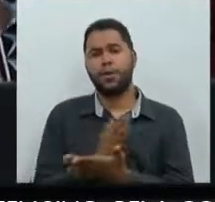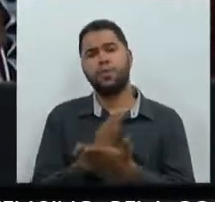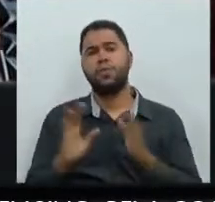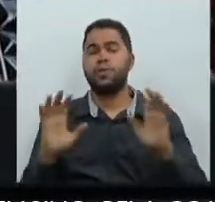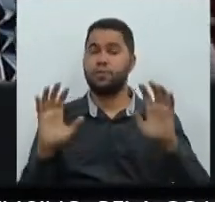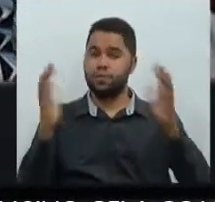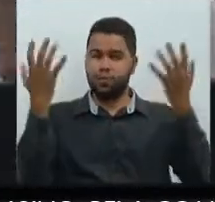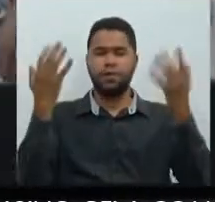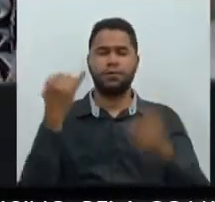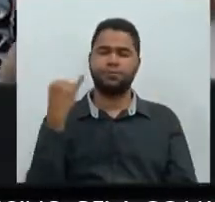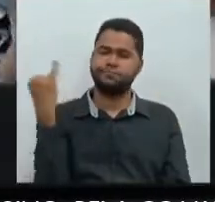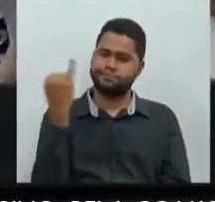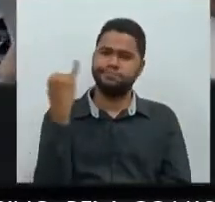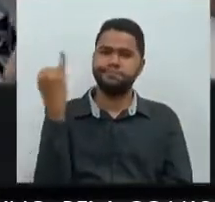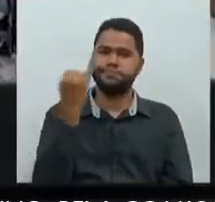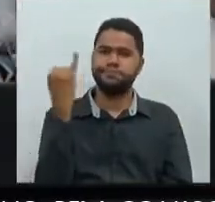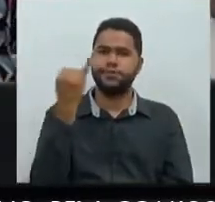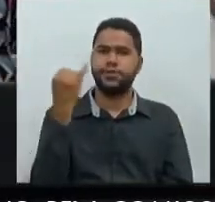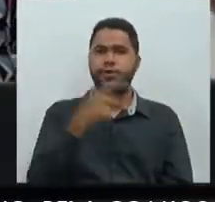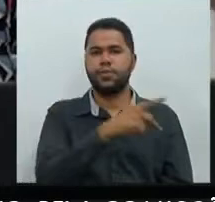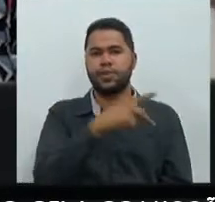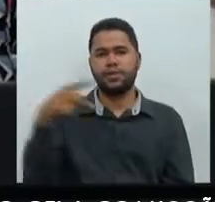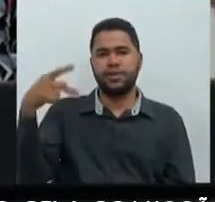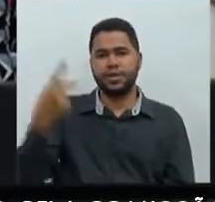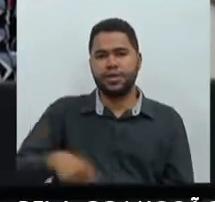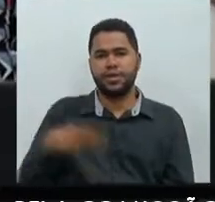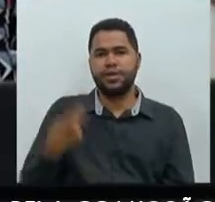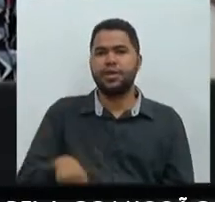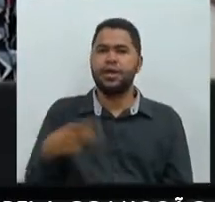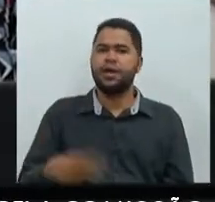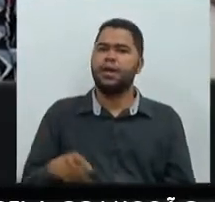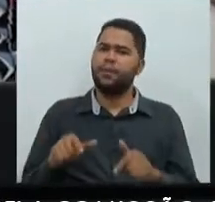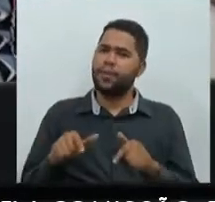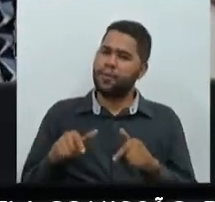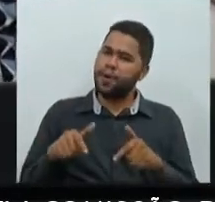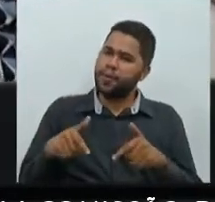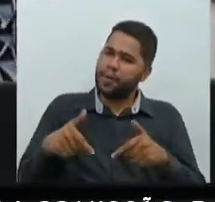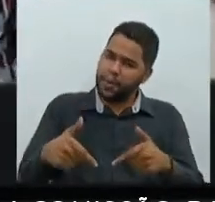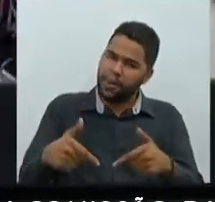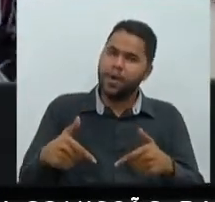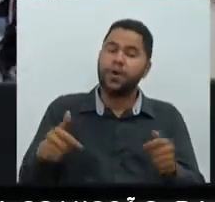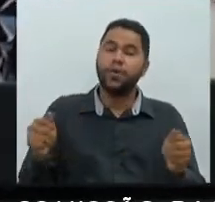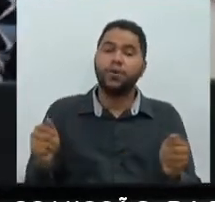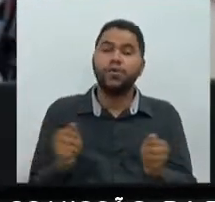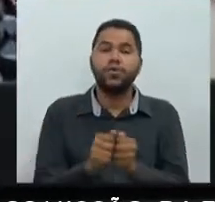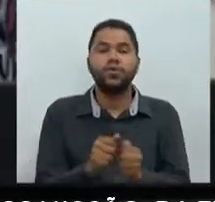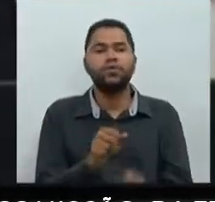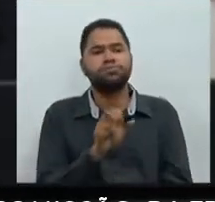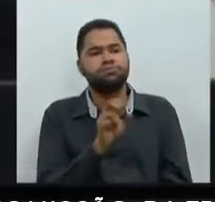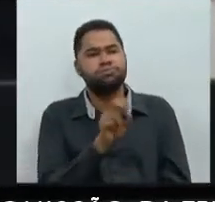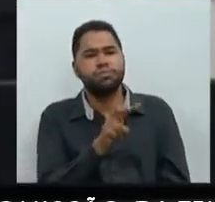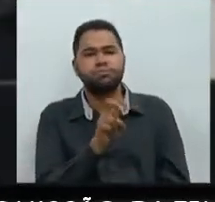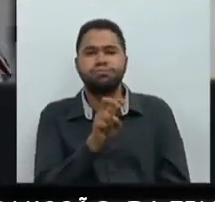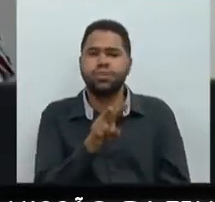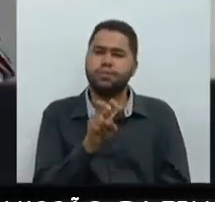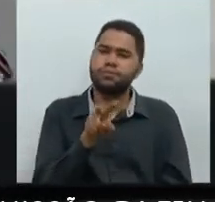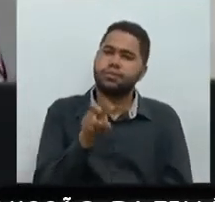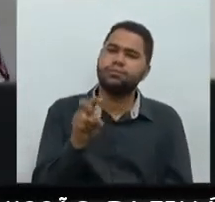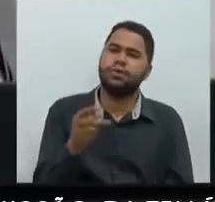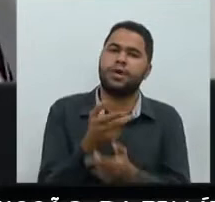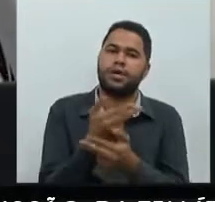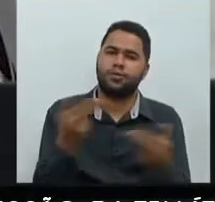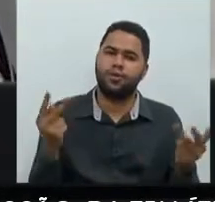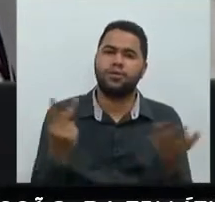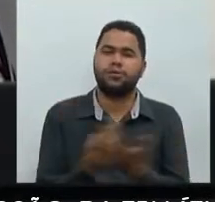isso é muito importante, como presidente dessa comissão, estar ativamente em loco e vendo as coisas acontecendo. Tá